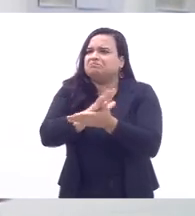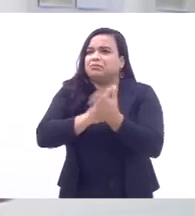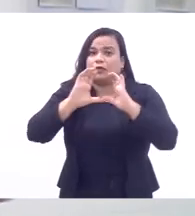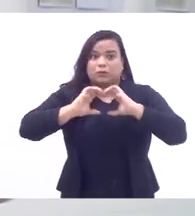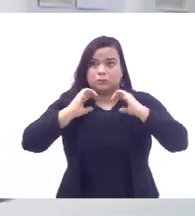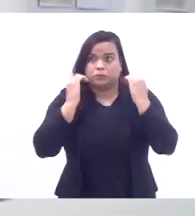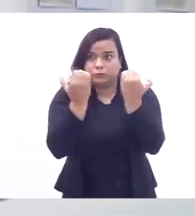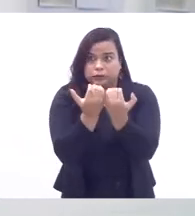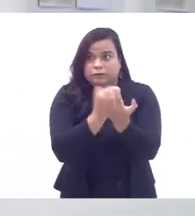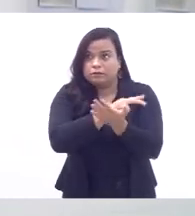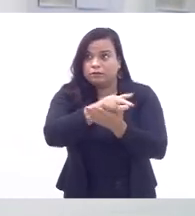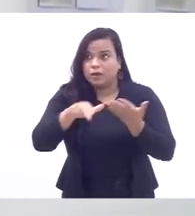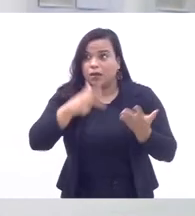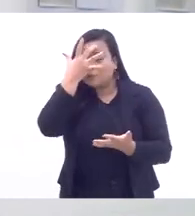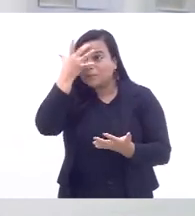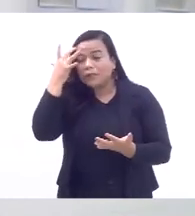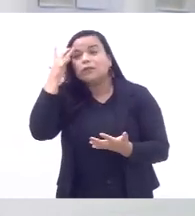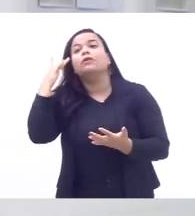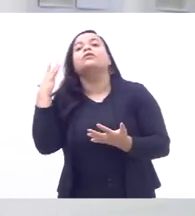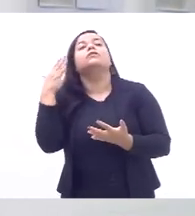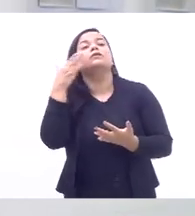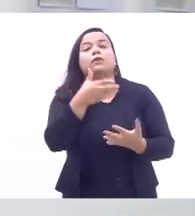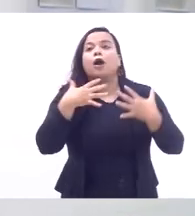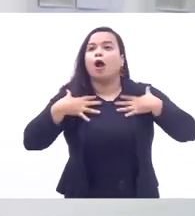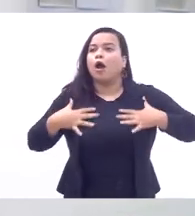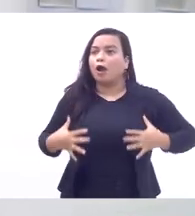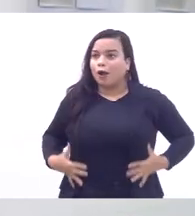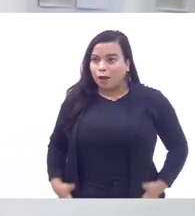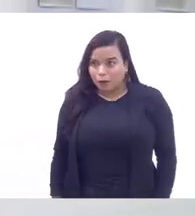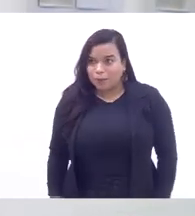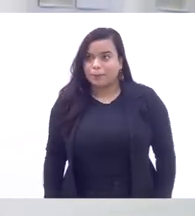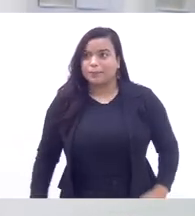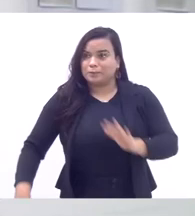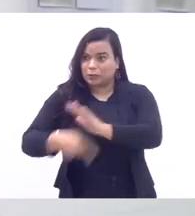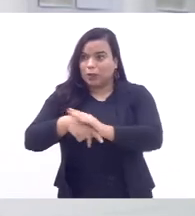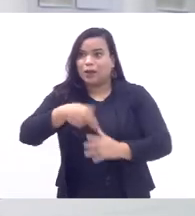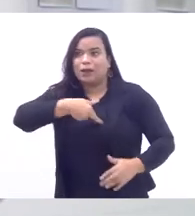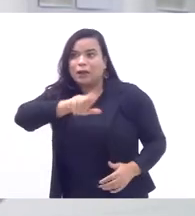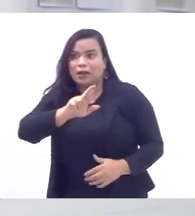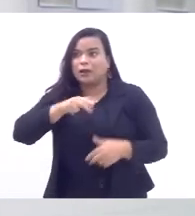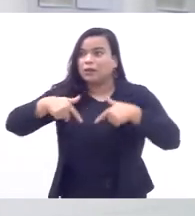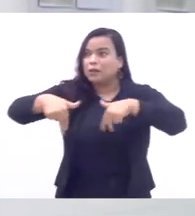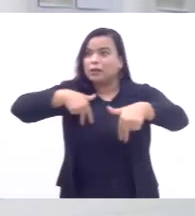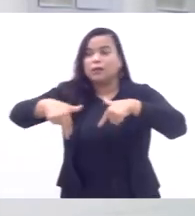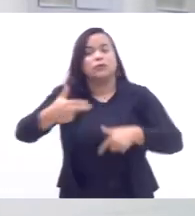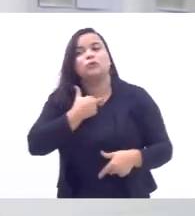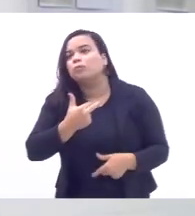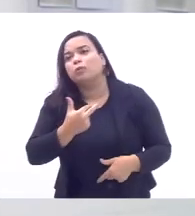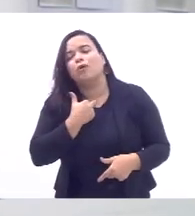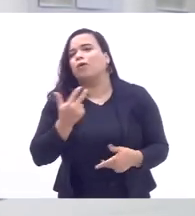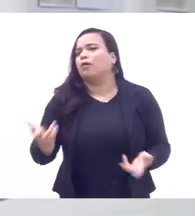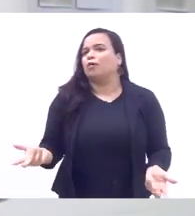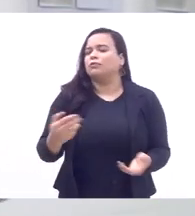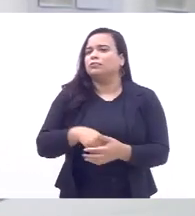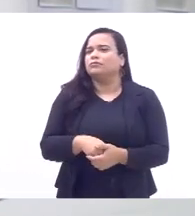Comunidades que pessoas não podem andar trajadas, comunidades que pessoas não podem